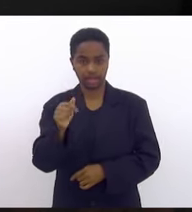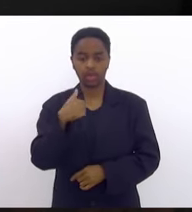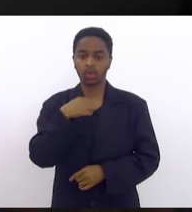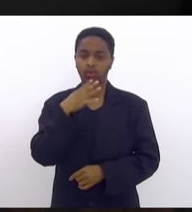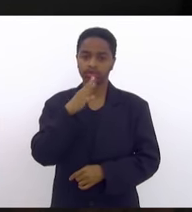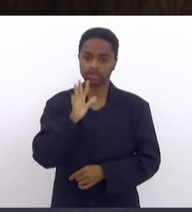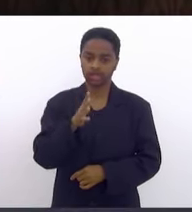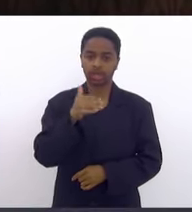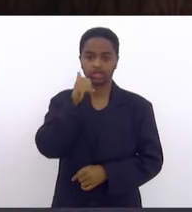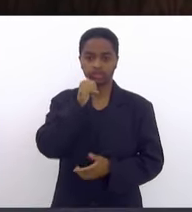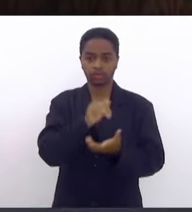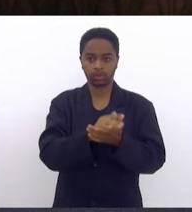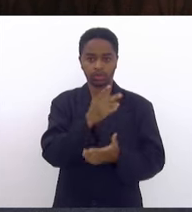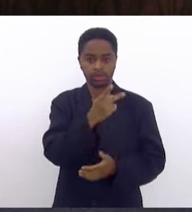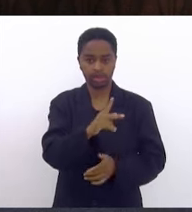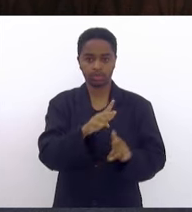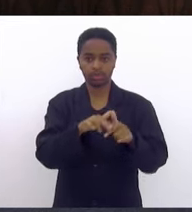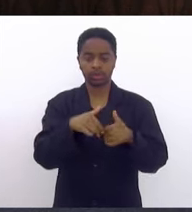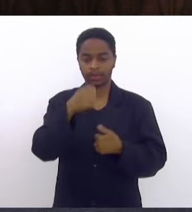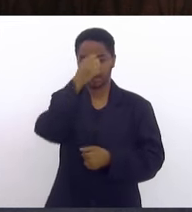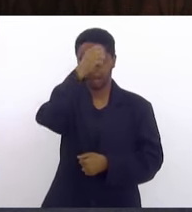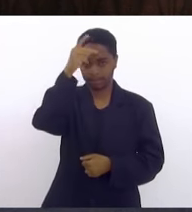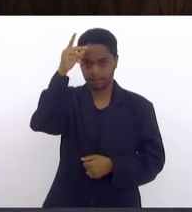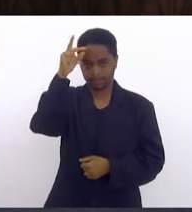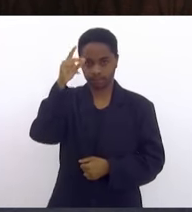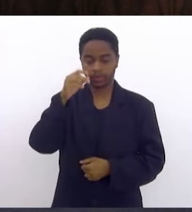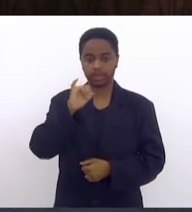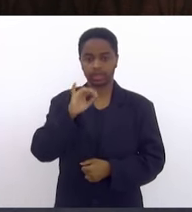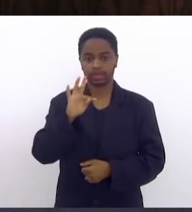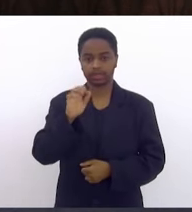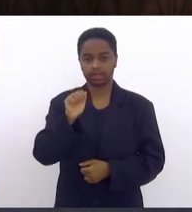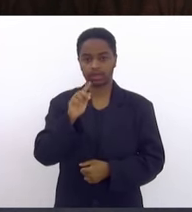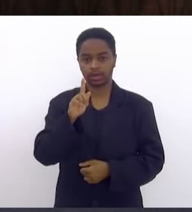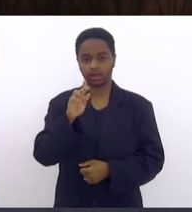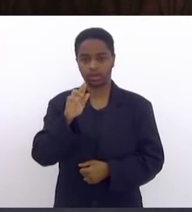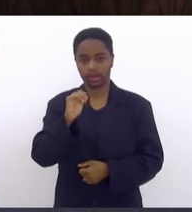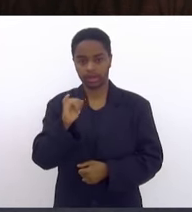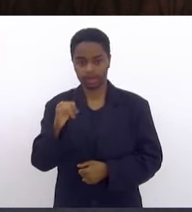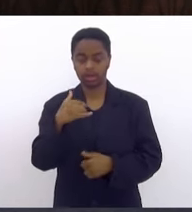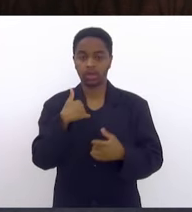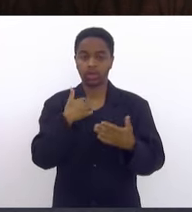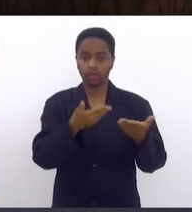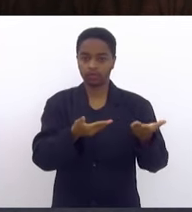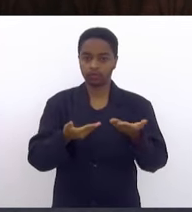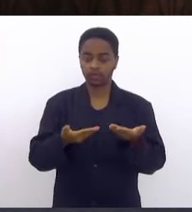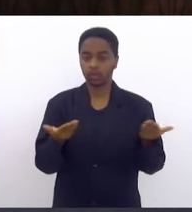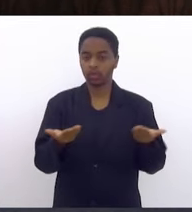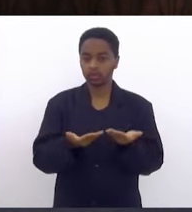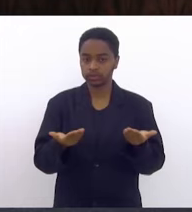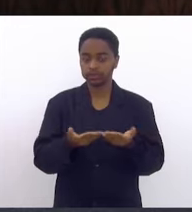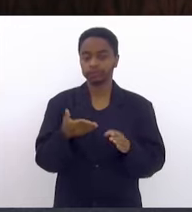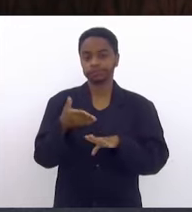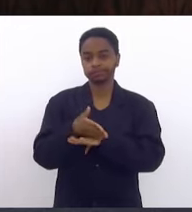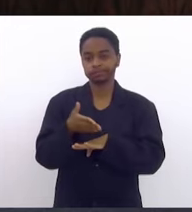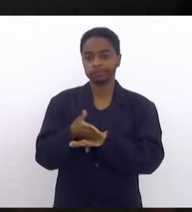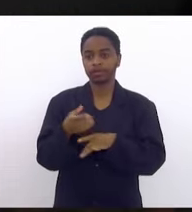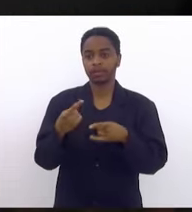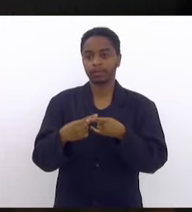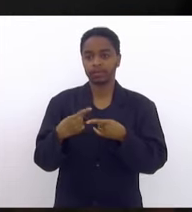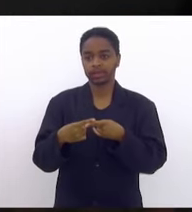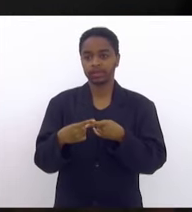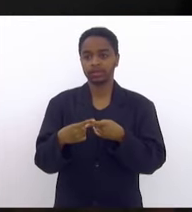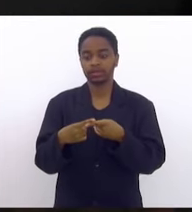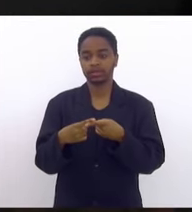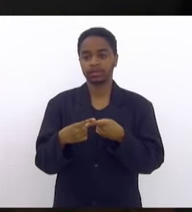através do prefeito Rubão de Itaguaí. E eu fiz esse convite para estar aqui conosco hoje. Fui muito bem recebido, Edu